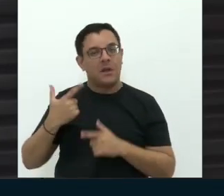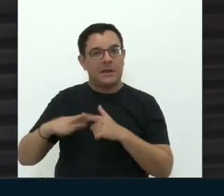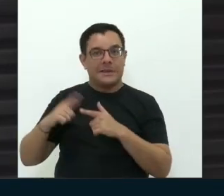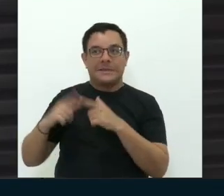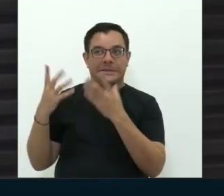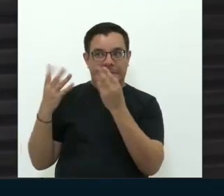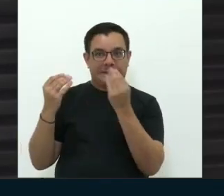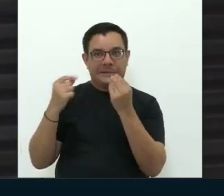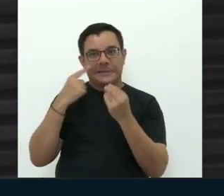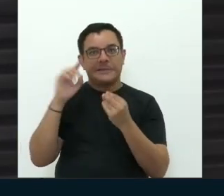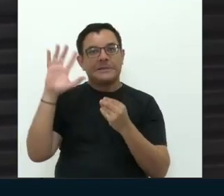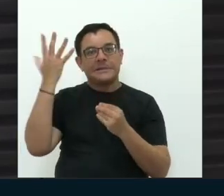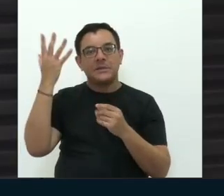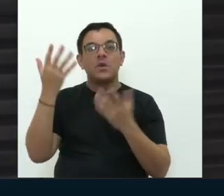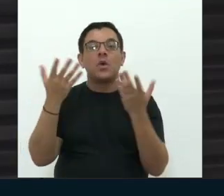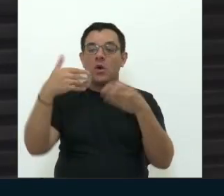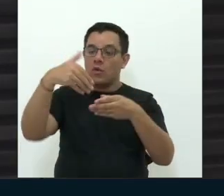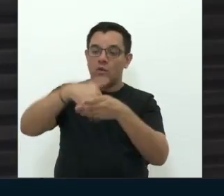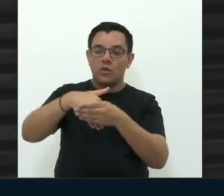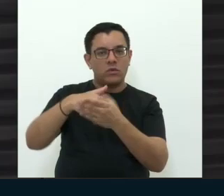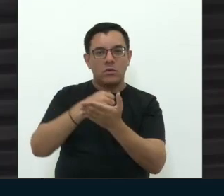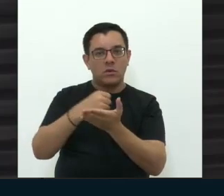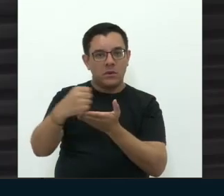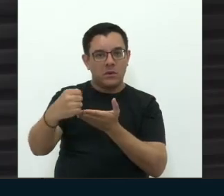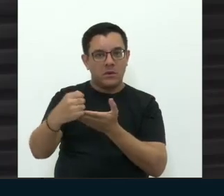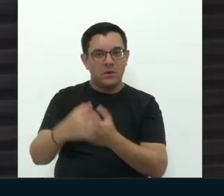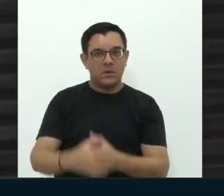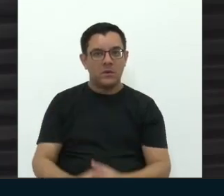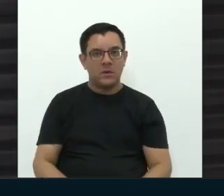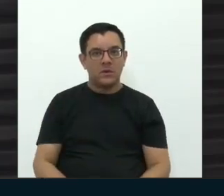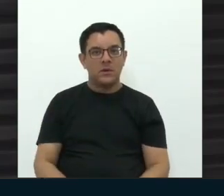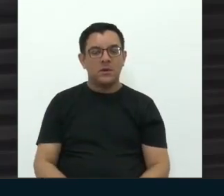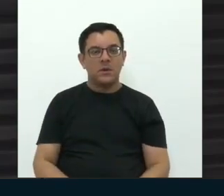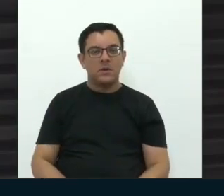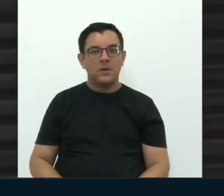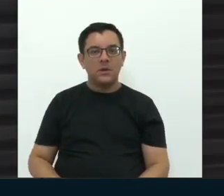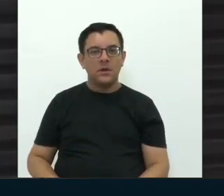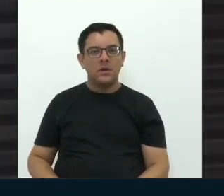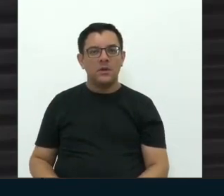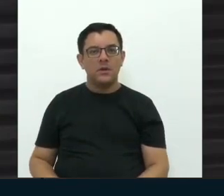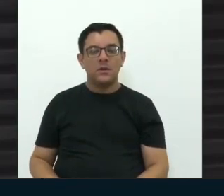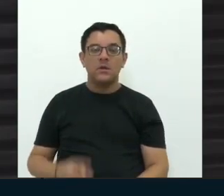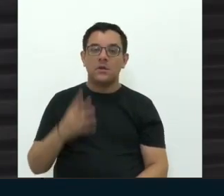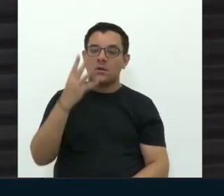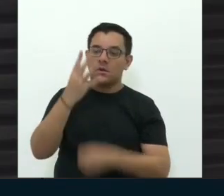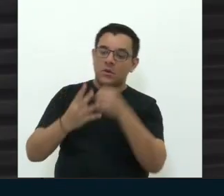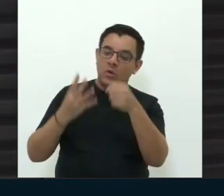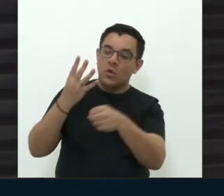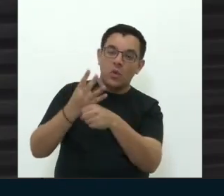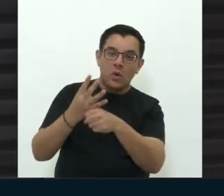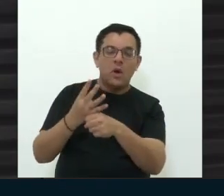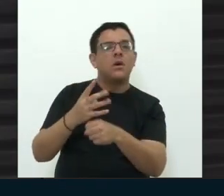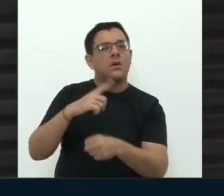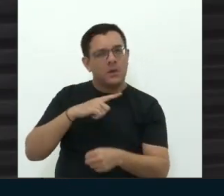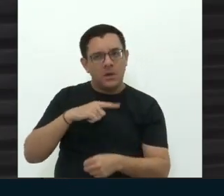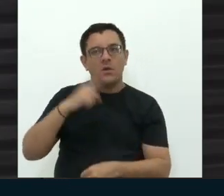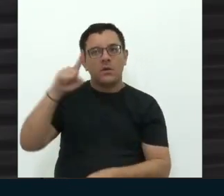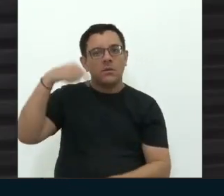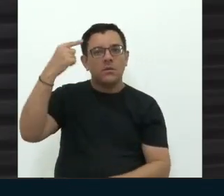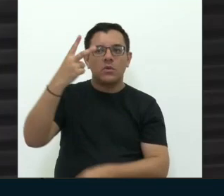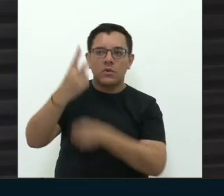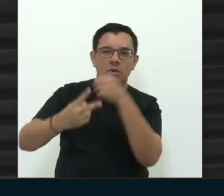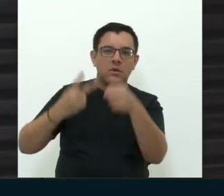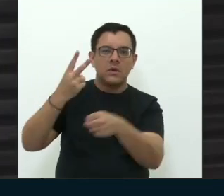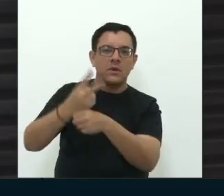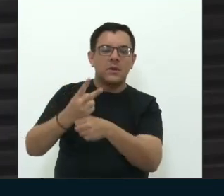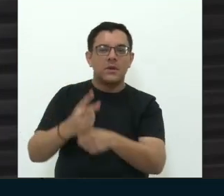E aquele negócio gente votou tá votado e bola pra frente ó daqui a 4 anos tem mais daqui H do anos tem mais isso